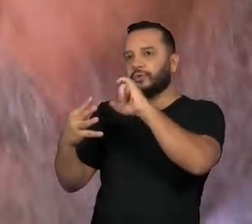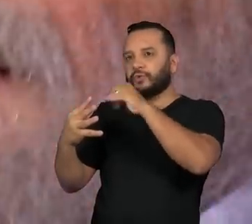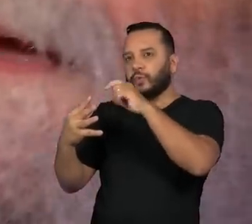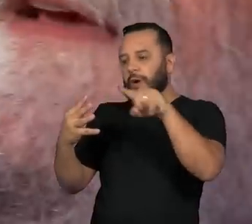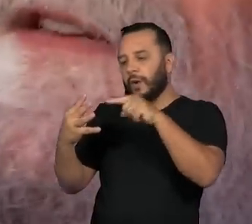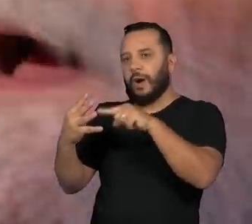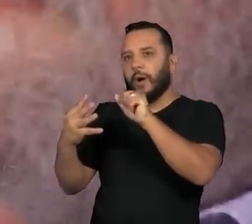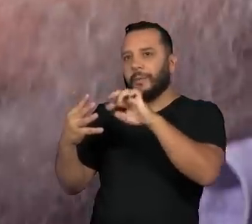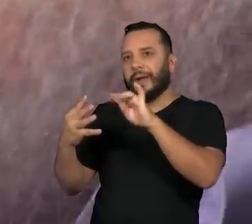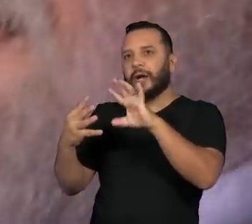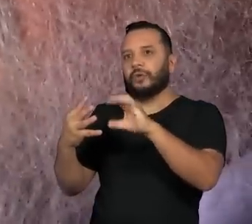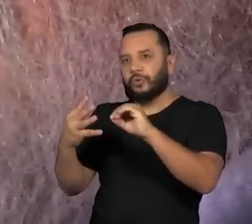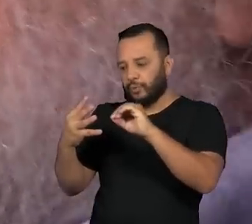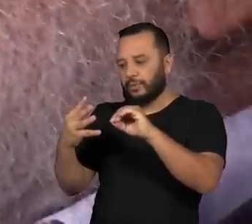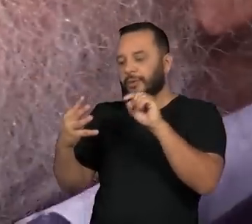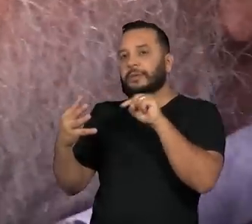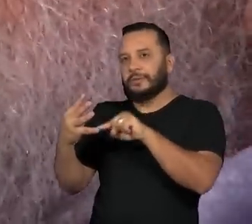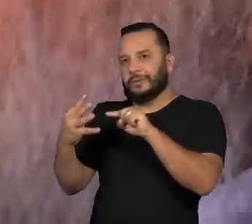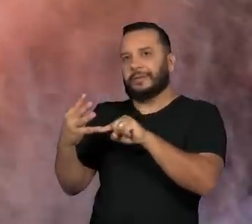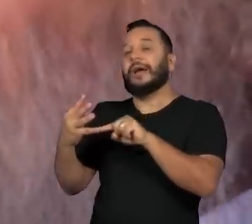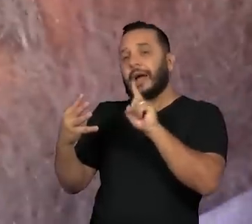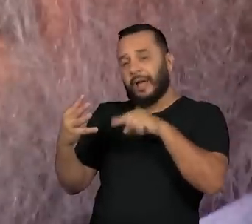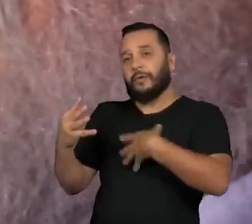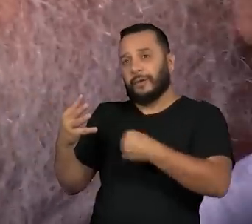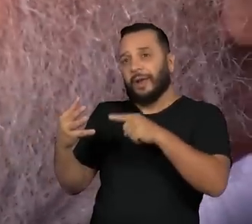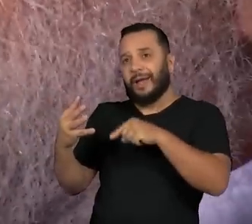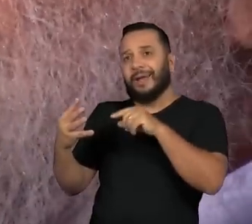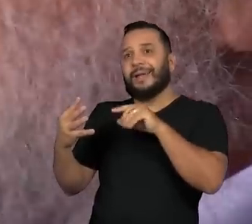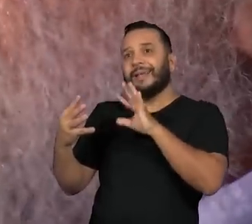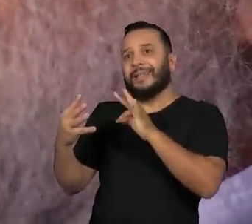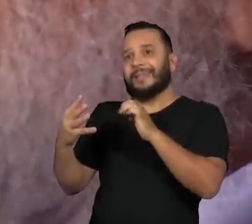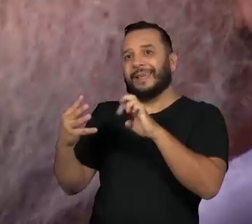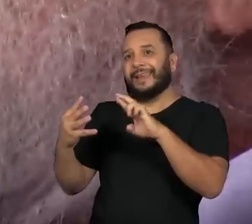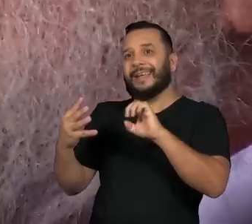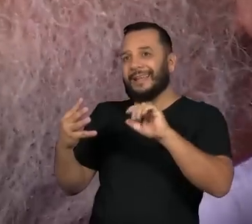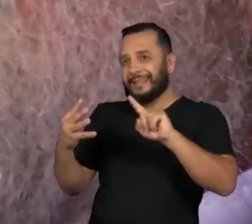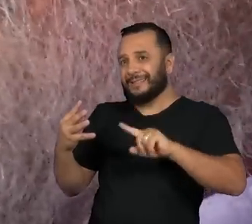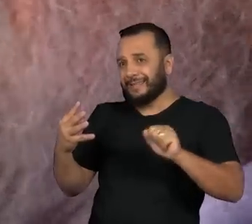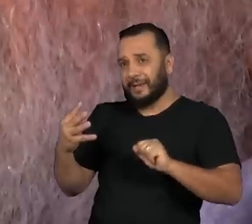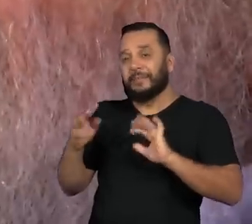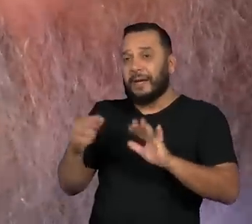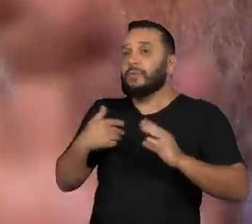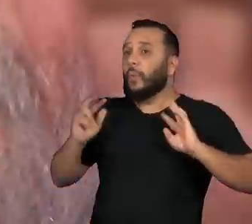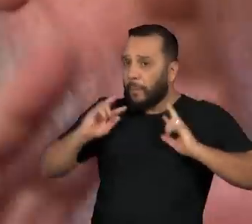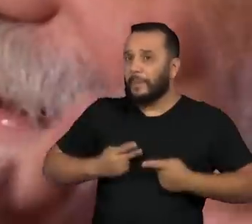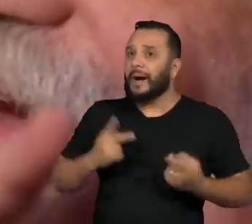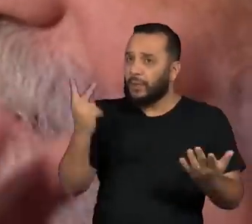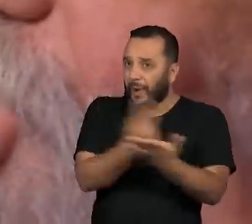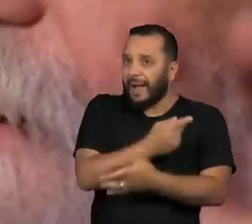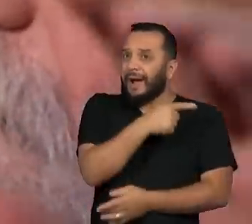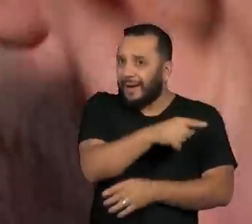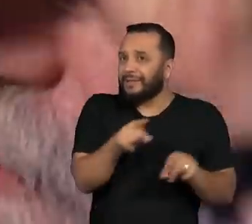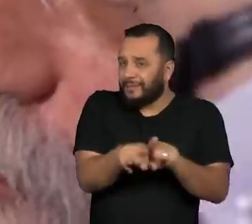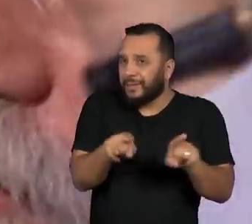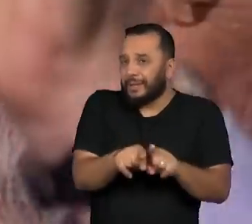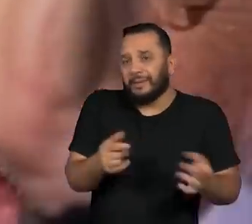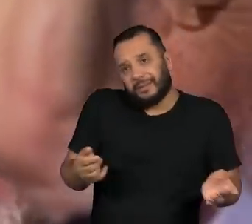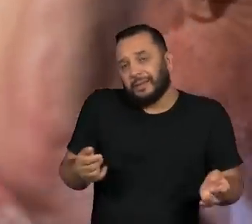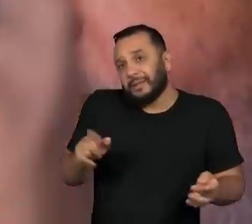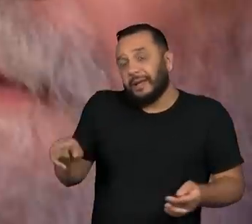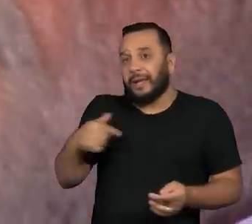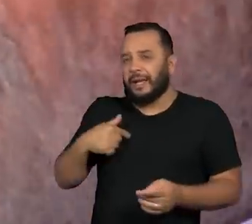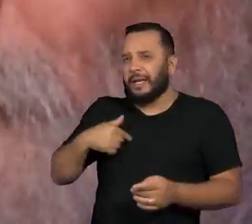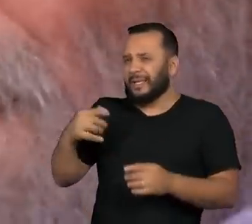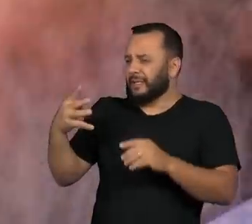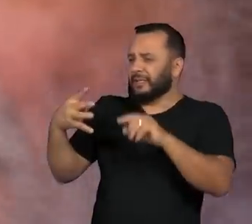quando é óbvio que a Teresa se a mãe de Teresa tem mas o homem também eraria nisso que isso é um erro muito humano quer dizer ele esqueceu aquele tema porque ele fixou